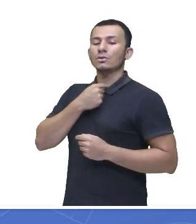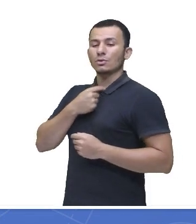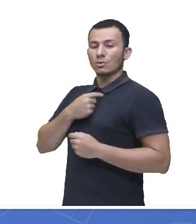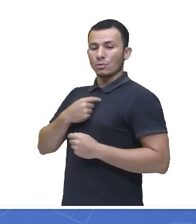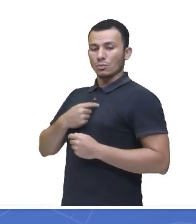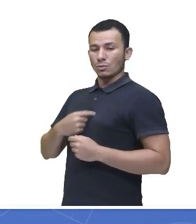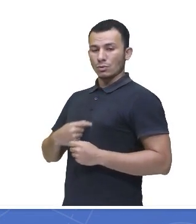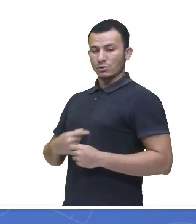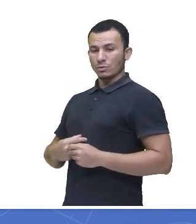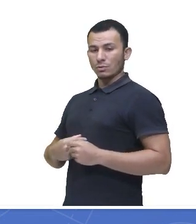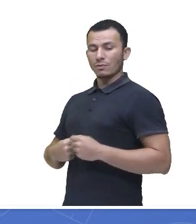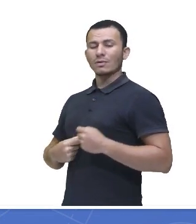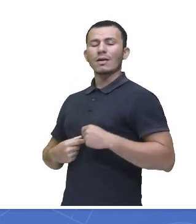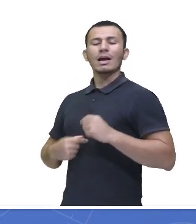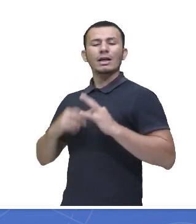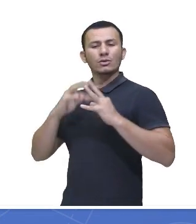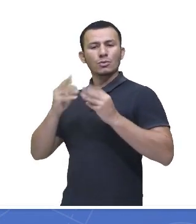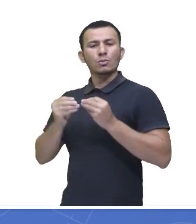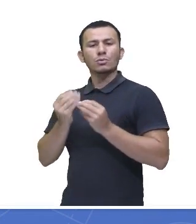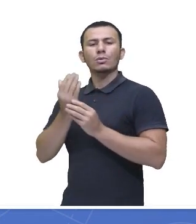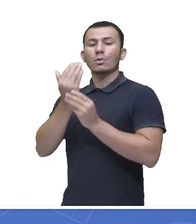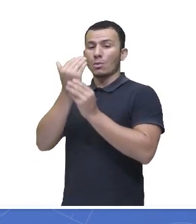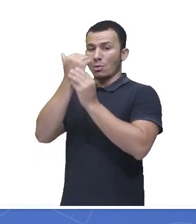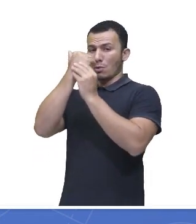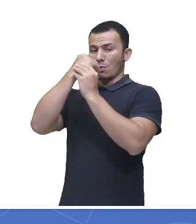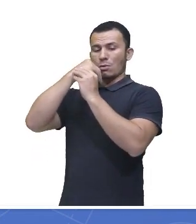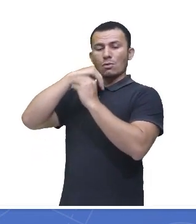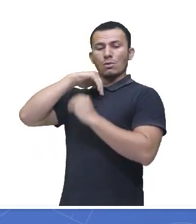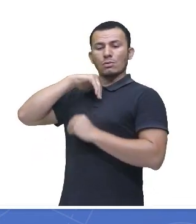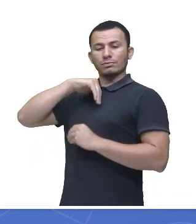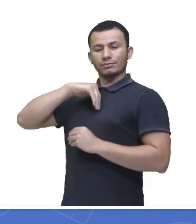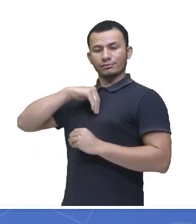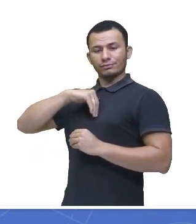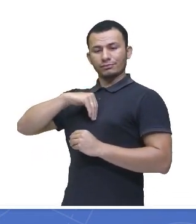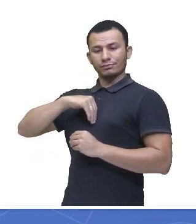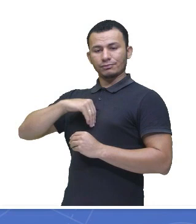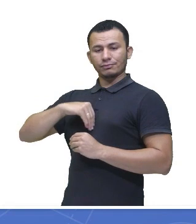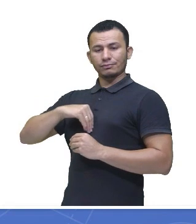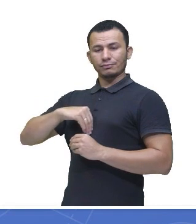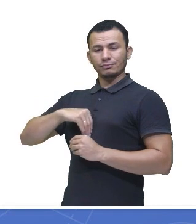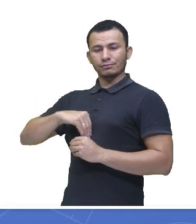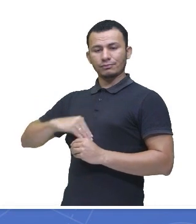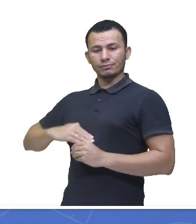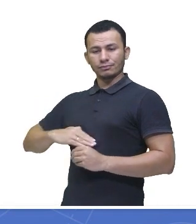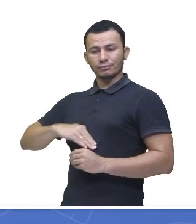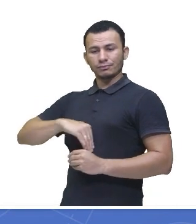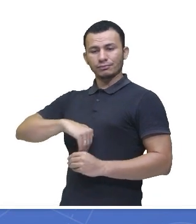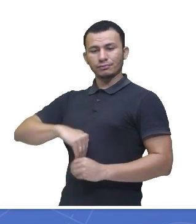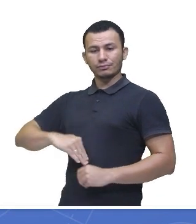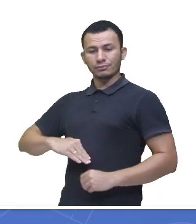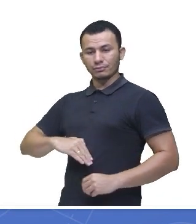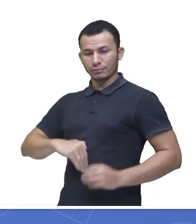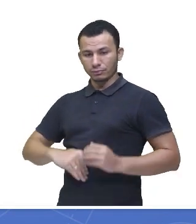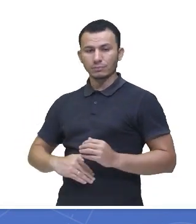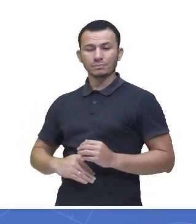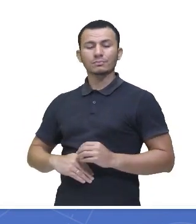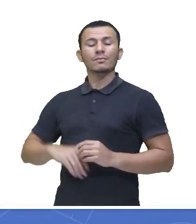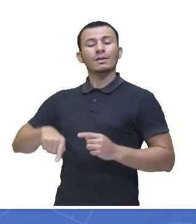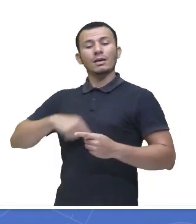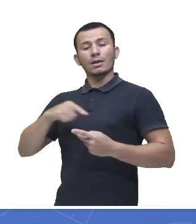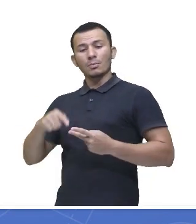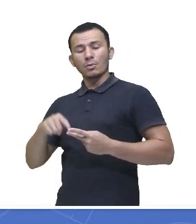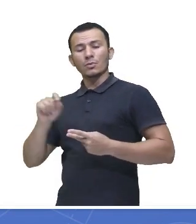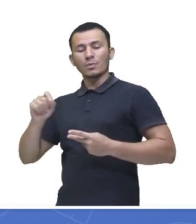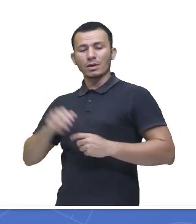é por onde tudo o nosso organismo vai, o nosso bolo alimentar vai passar. Em seguida, ele vai passar por